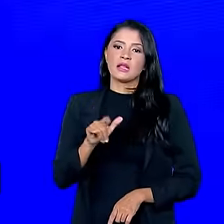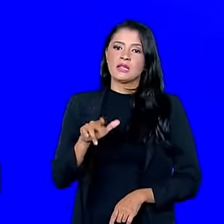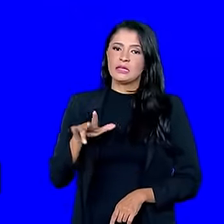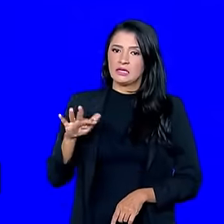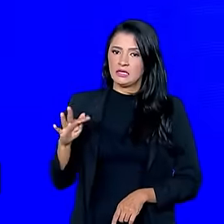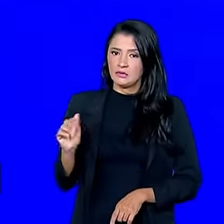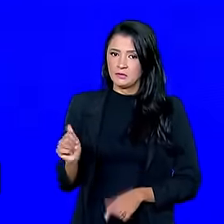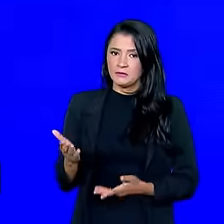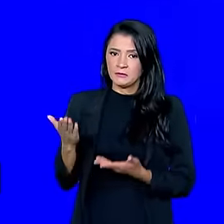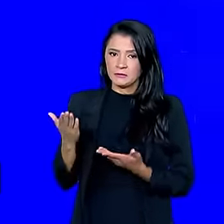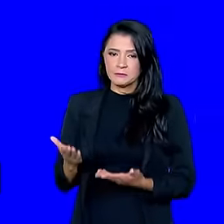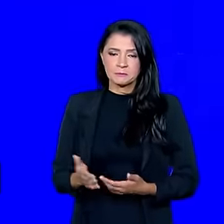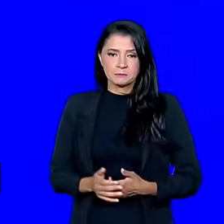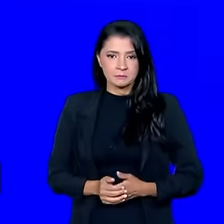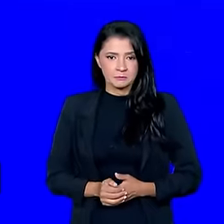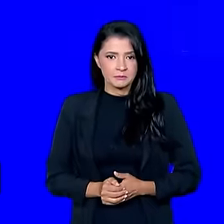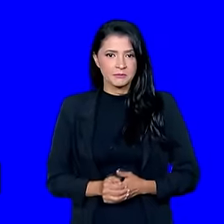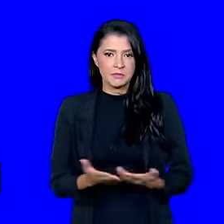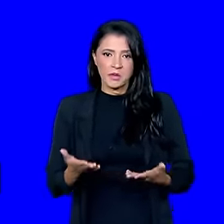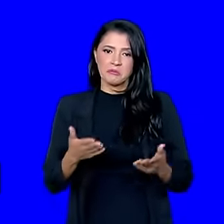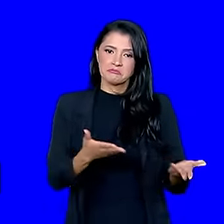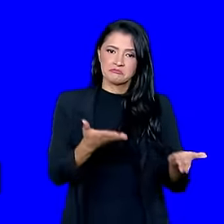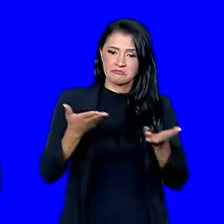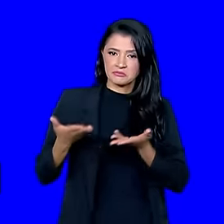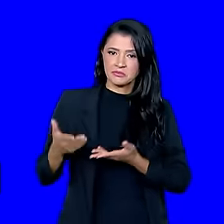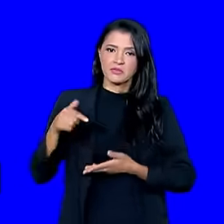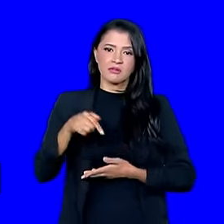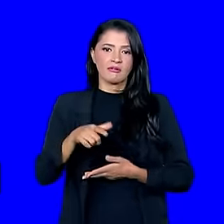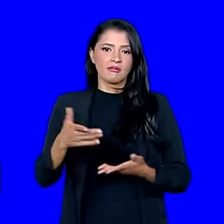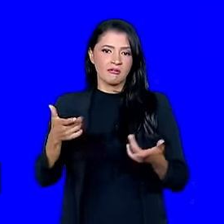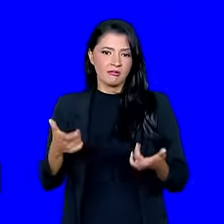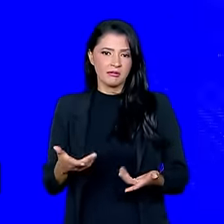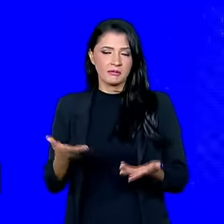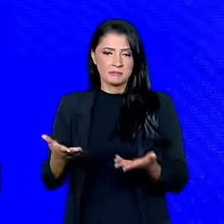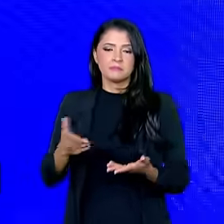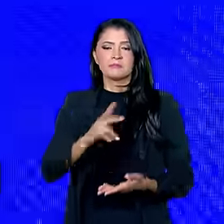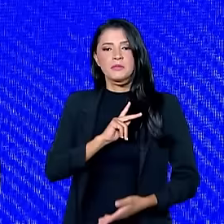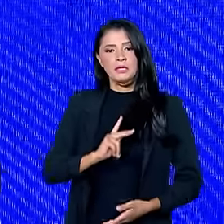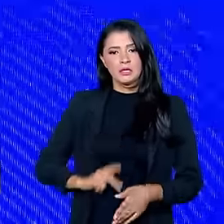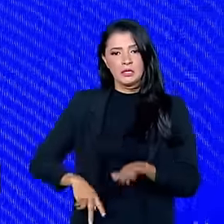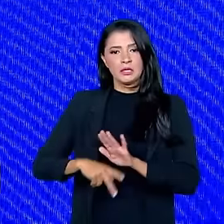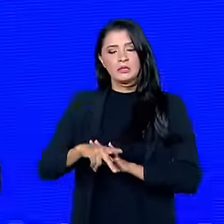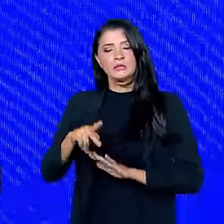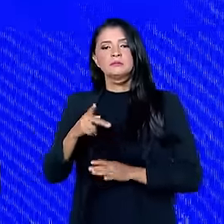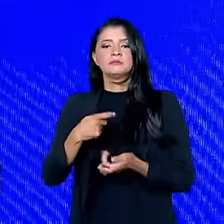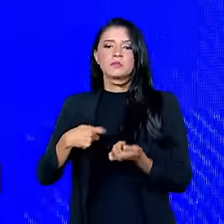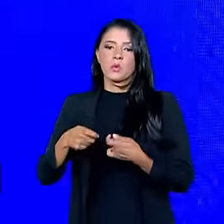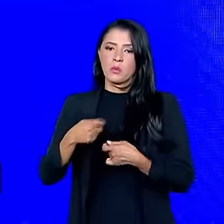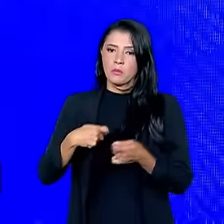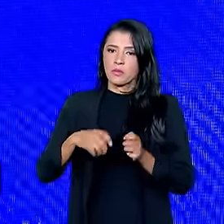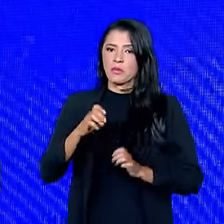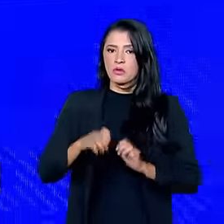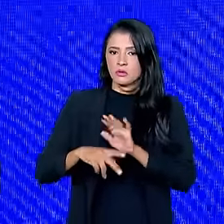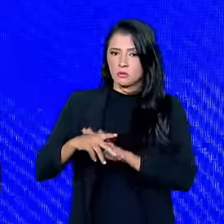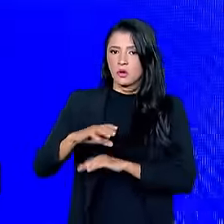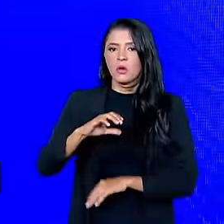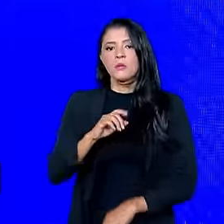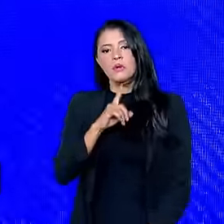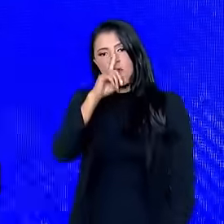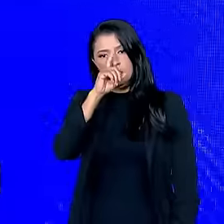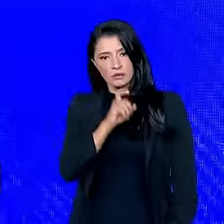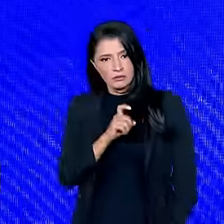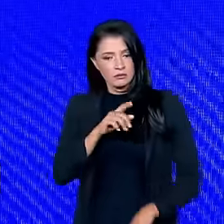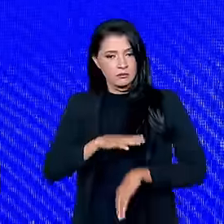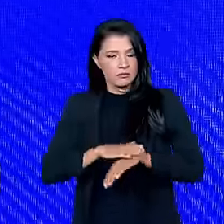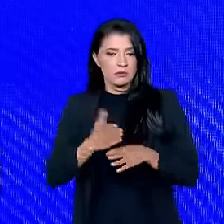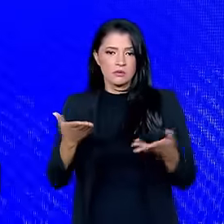Al-Thani, que acaba de nos recepcionar aqui, presidente da Câmara do Comércio e Indústria do Catar, e já